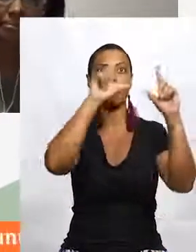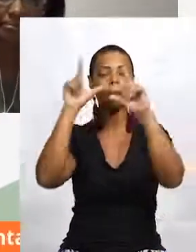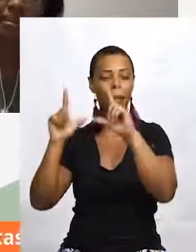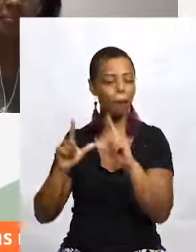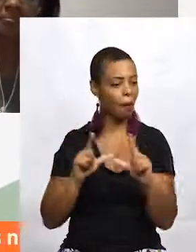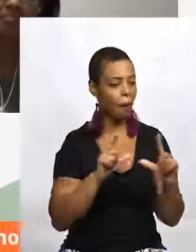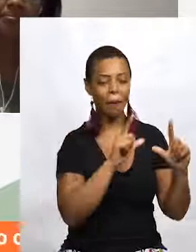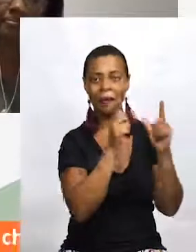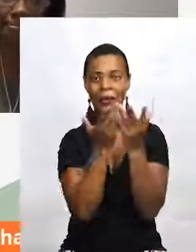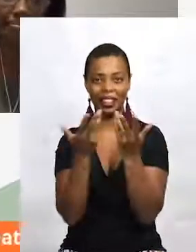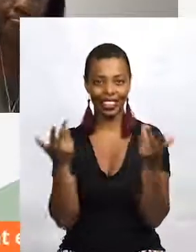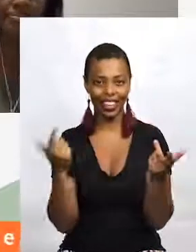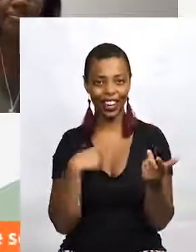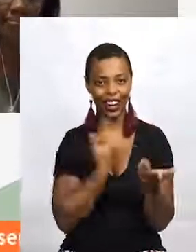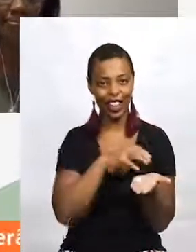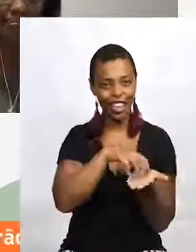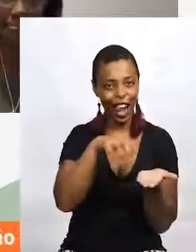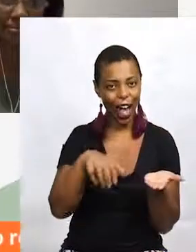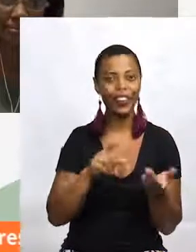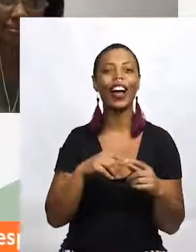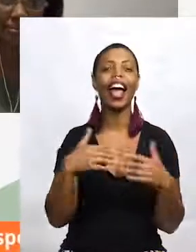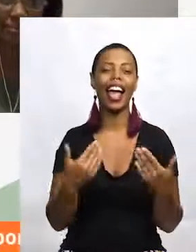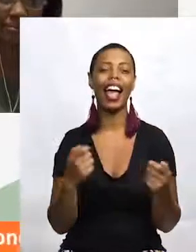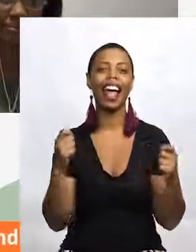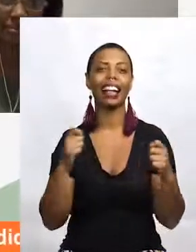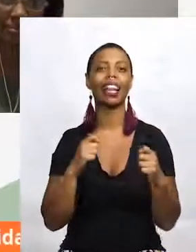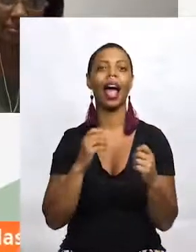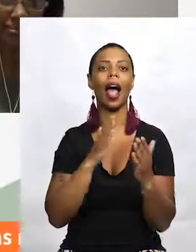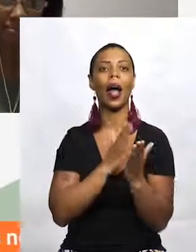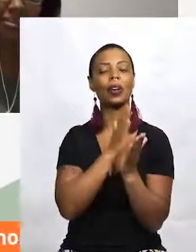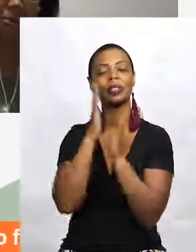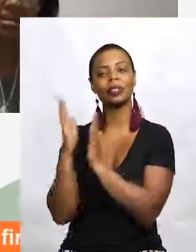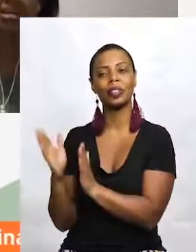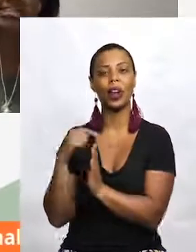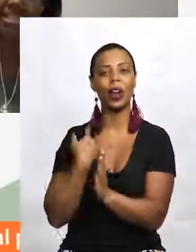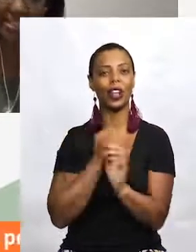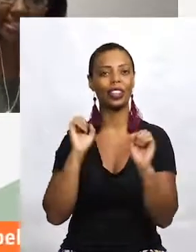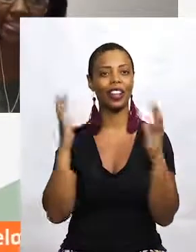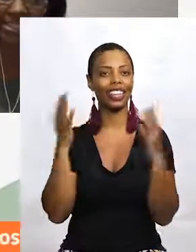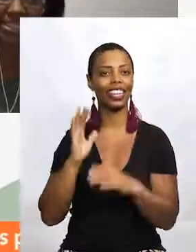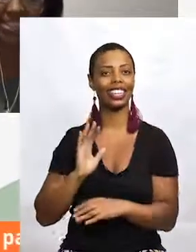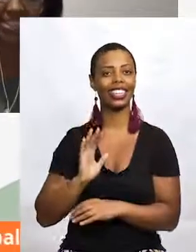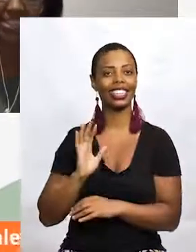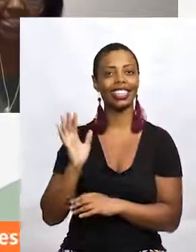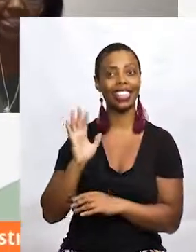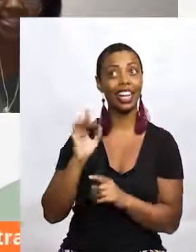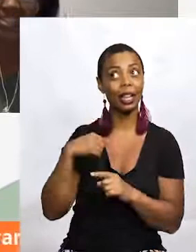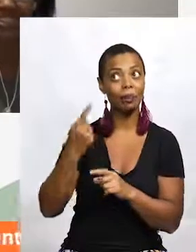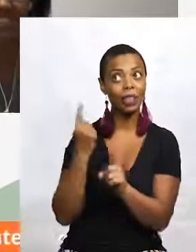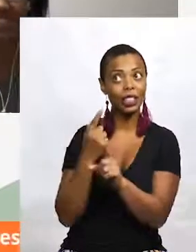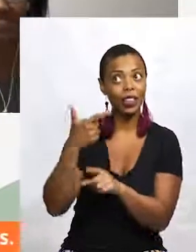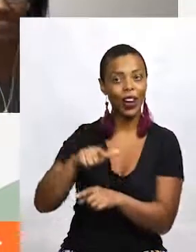incrível, né, do nosso quilombo, para depois a gente ir para o parte 2 do nosso evento. Tá já bem, com você.